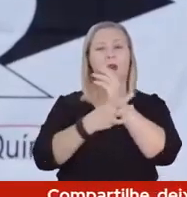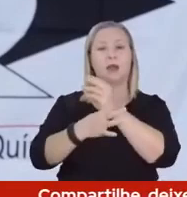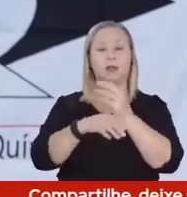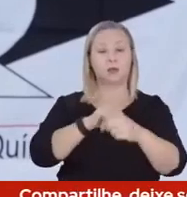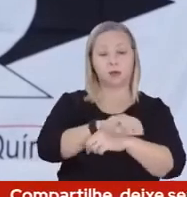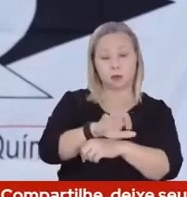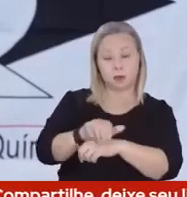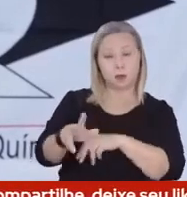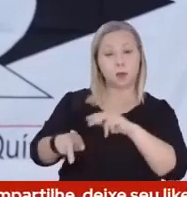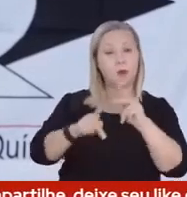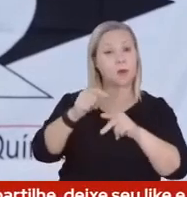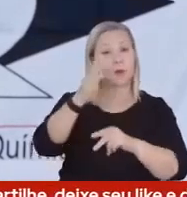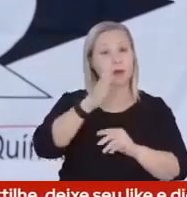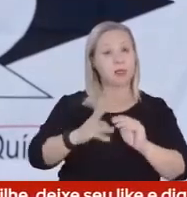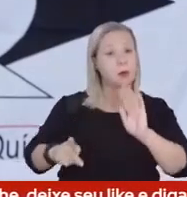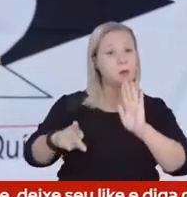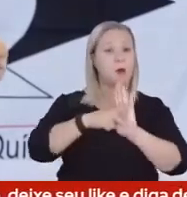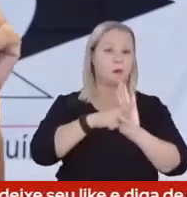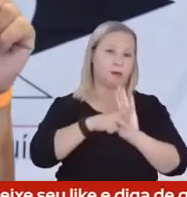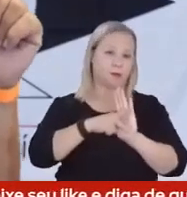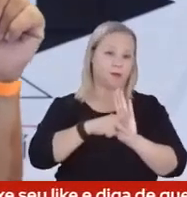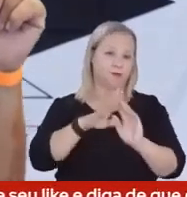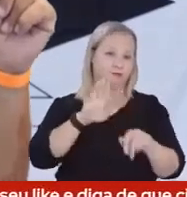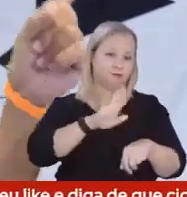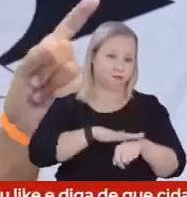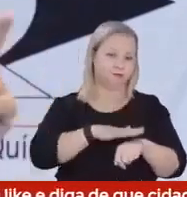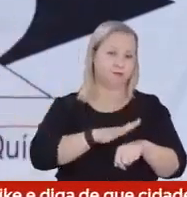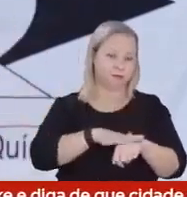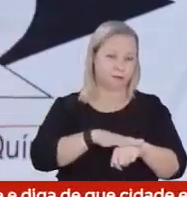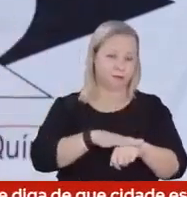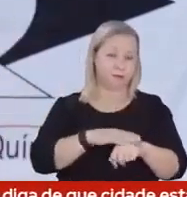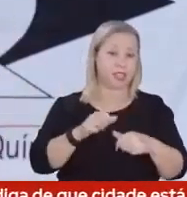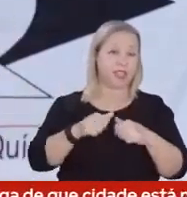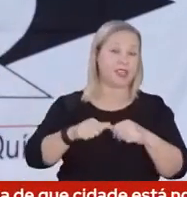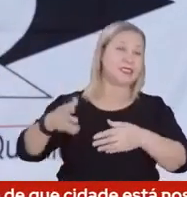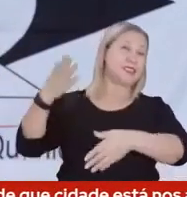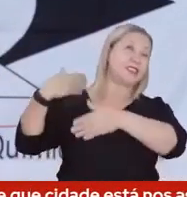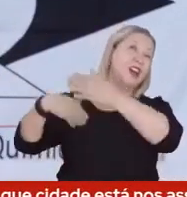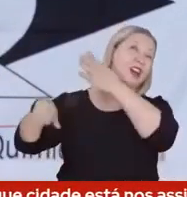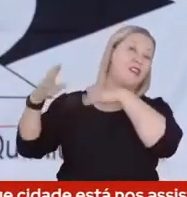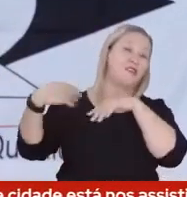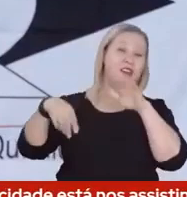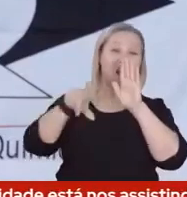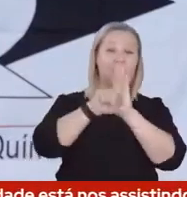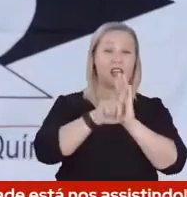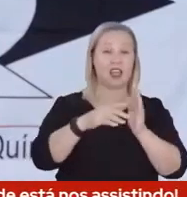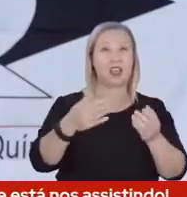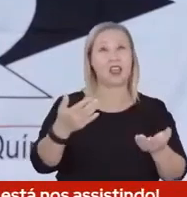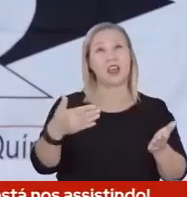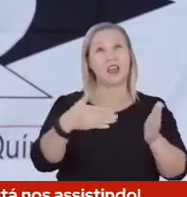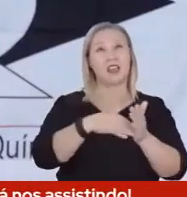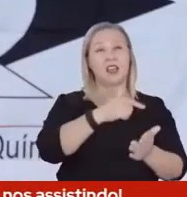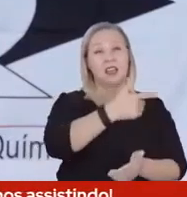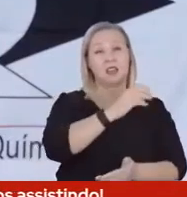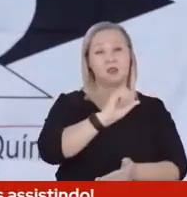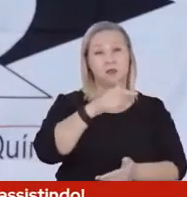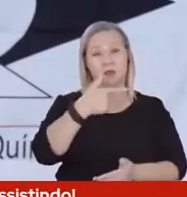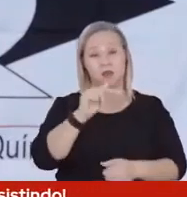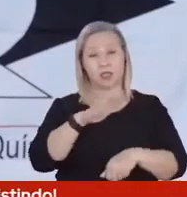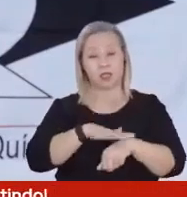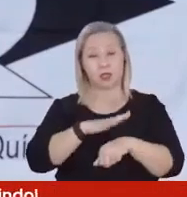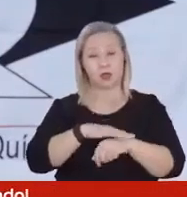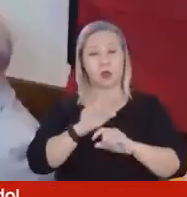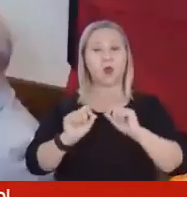lei. Estava na lei até 2017, quando o governo mudou